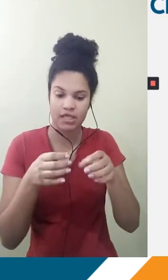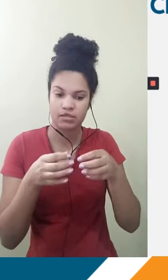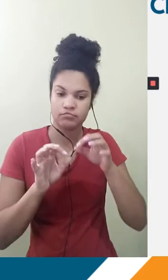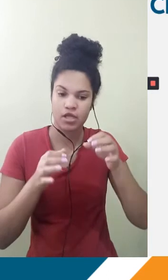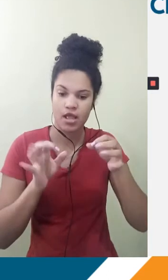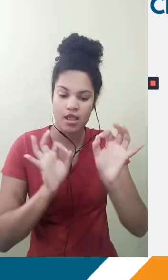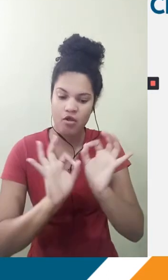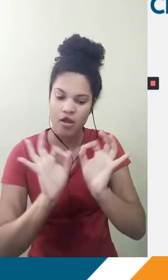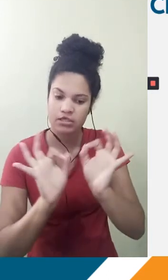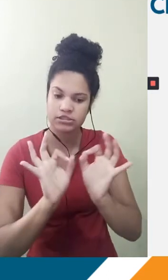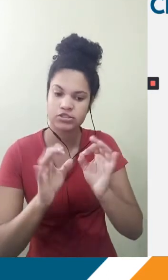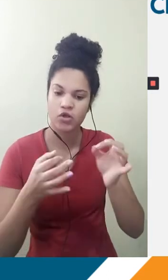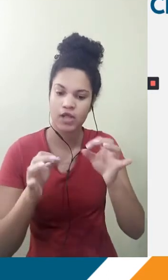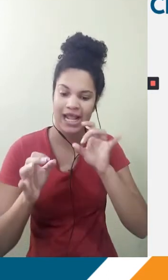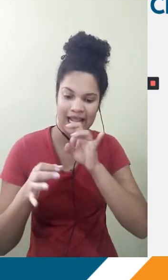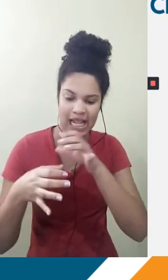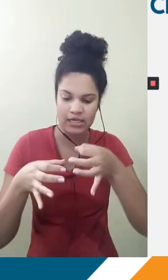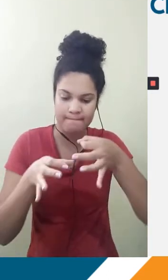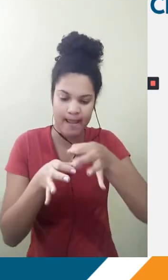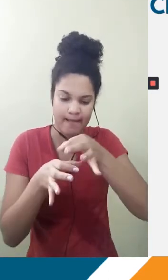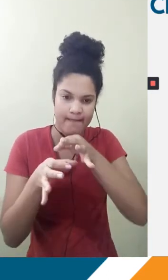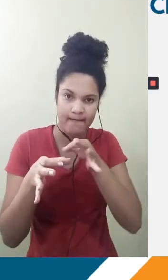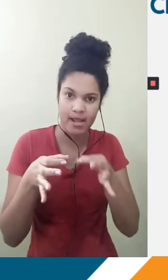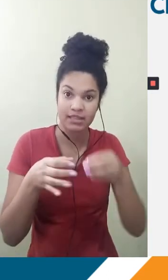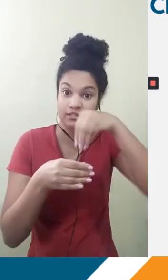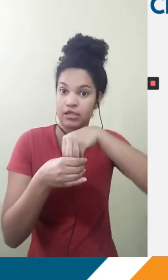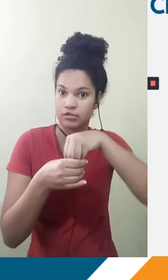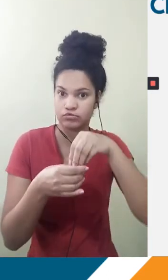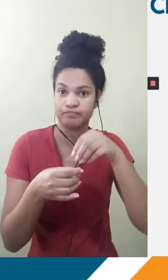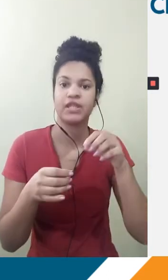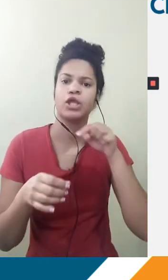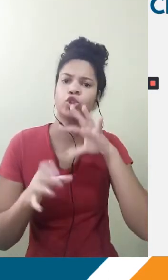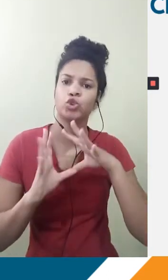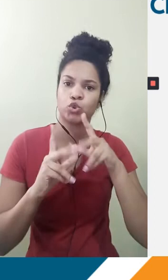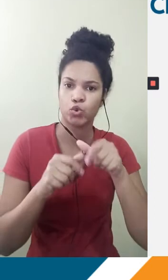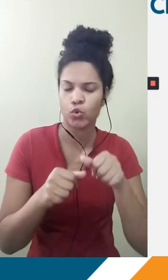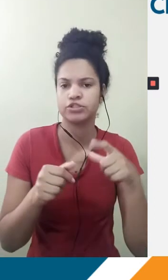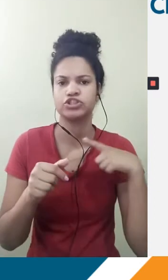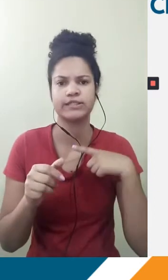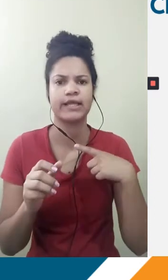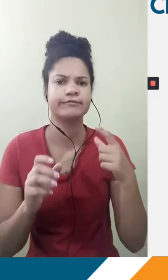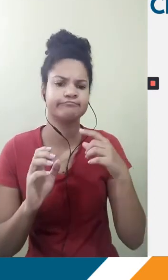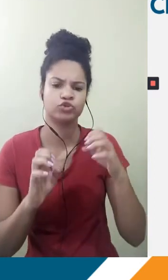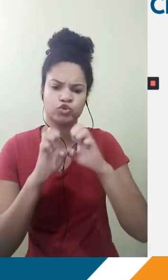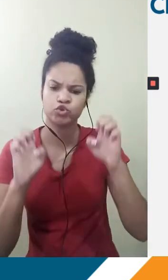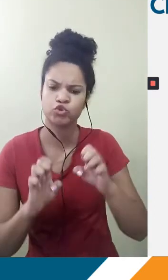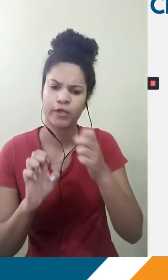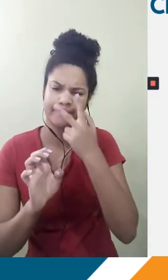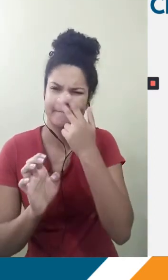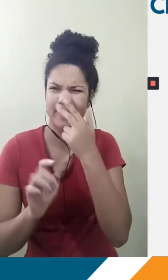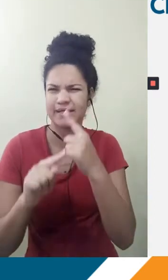celulares possuem uma estrutura semelhante, com a presença de uma bicamada de fosfolipídios, onde se